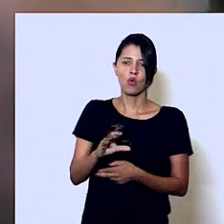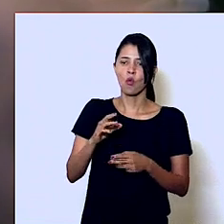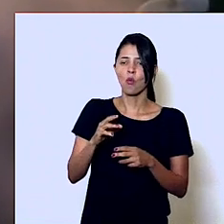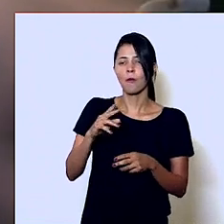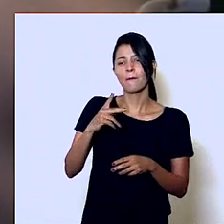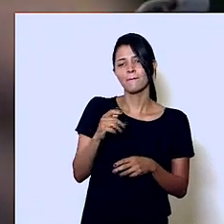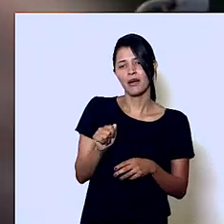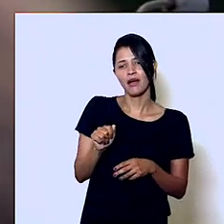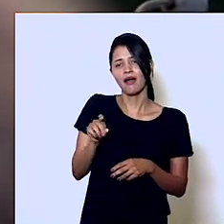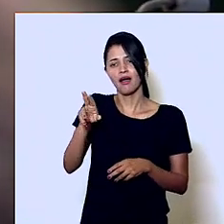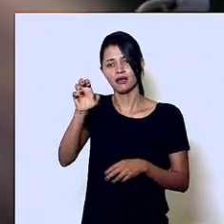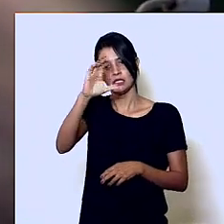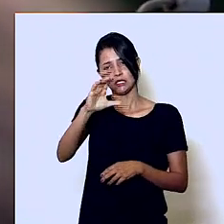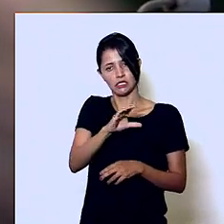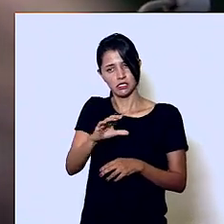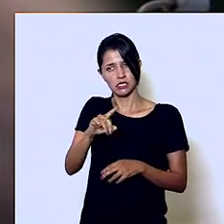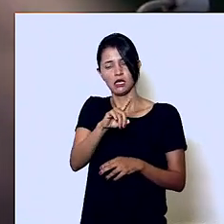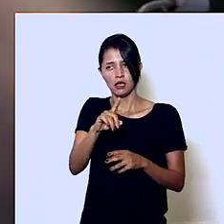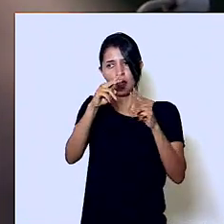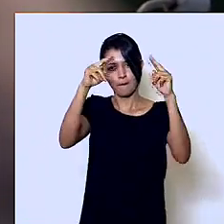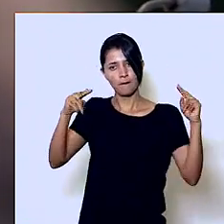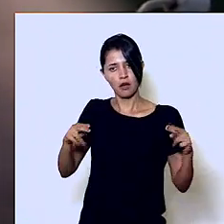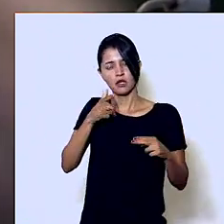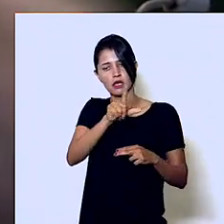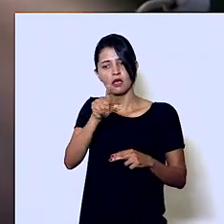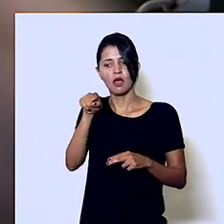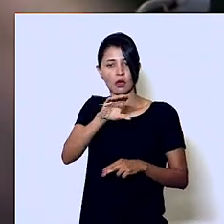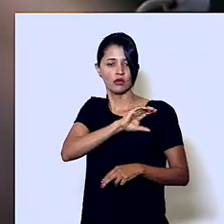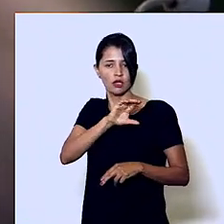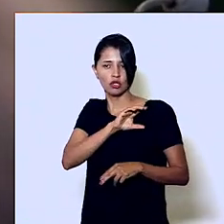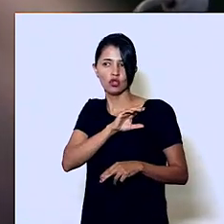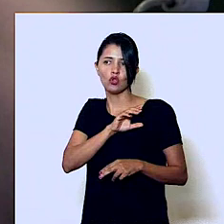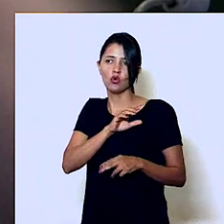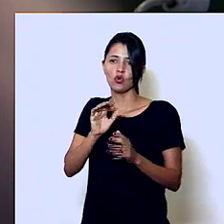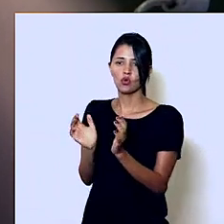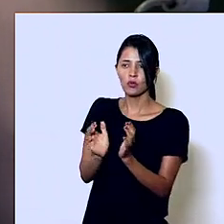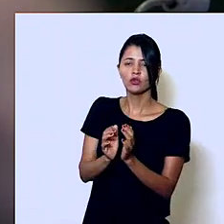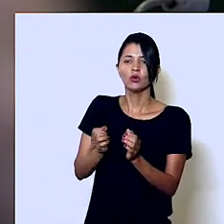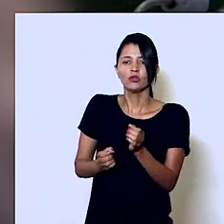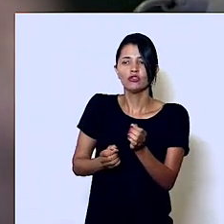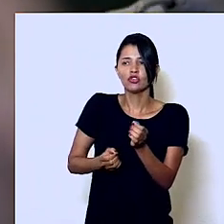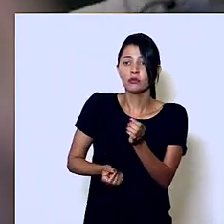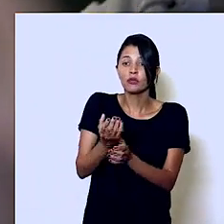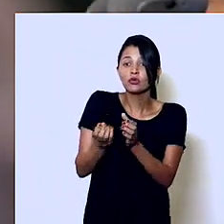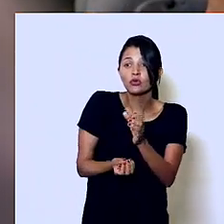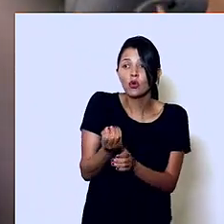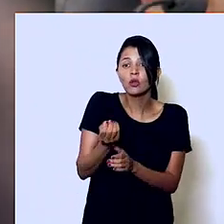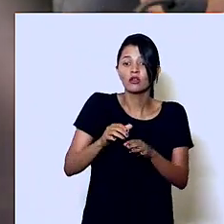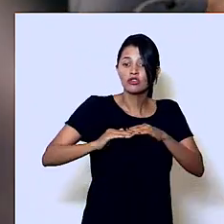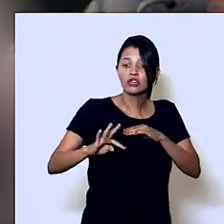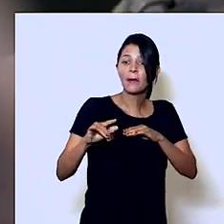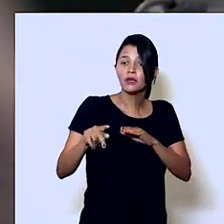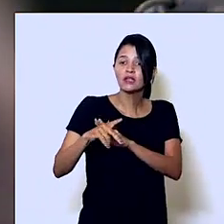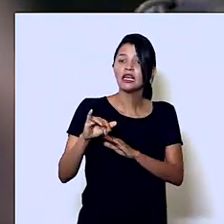o coordenador da cooperativa das produtoras de tapetes arraiolo, lá de Diamantina. O embaixador